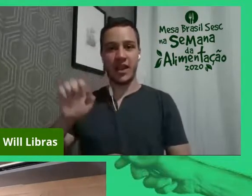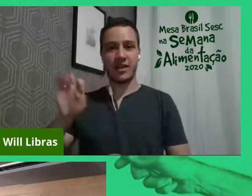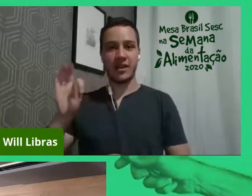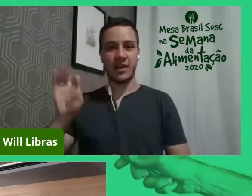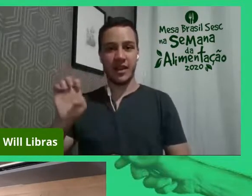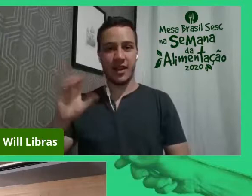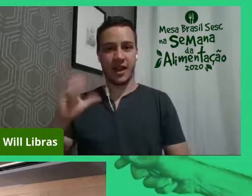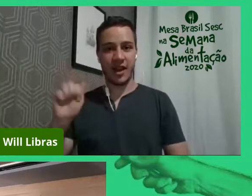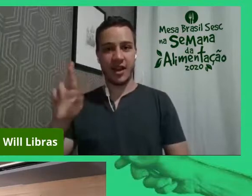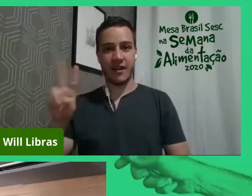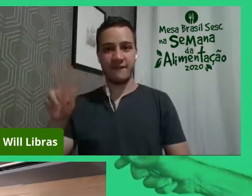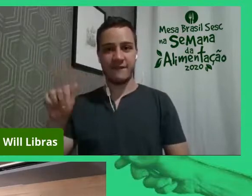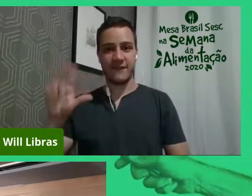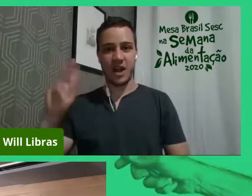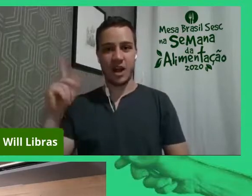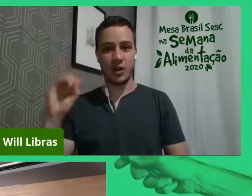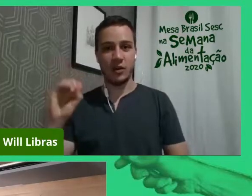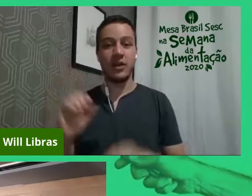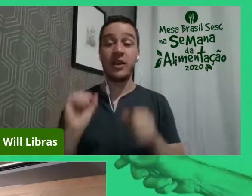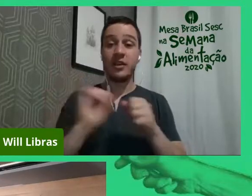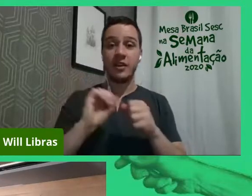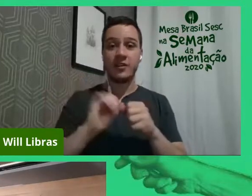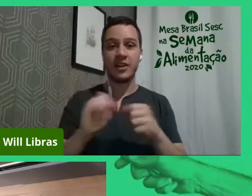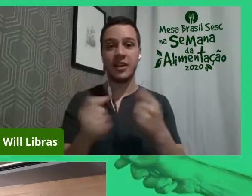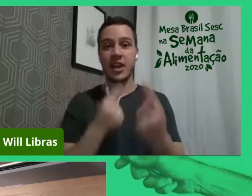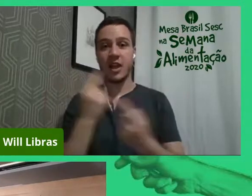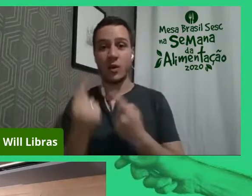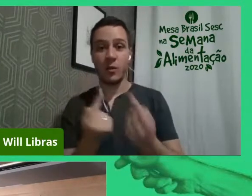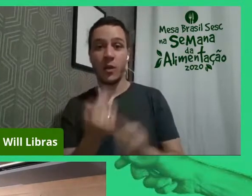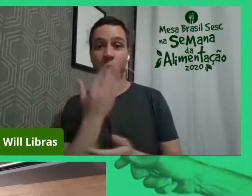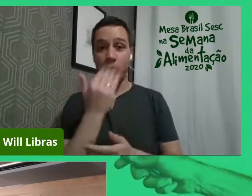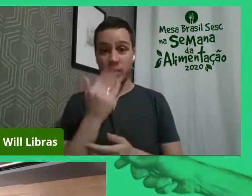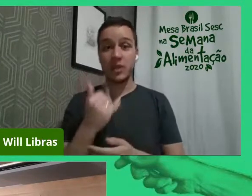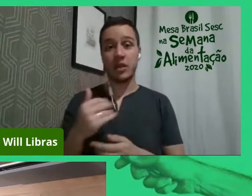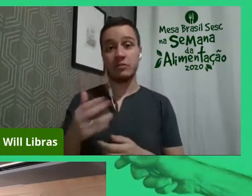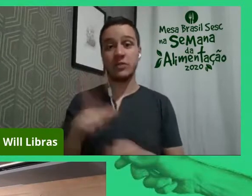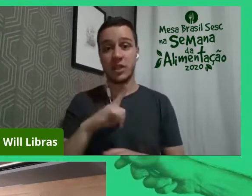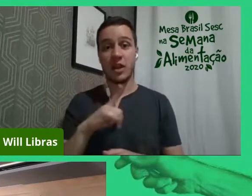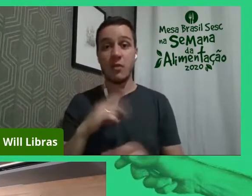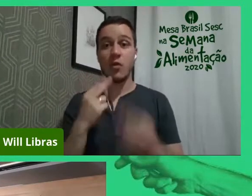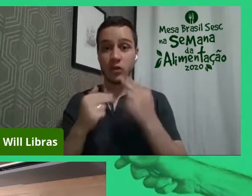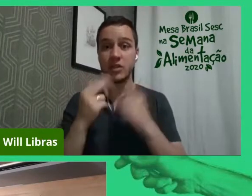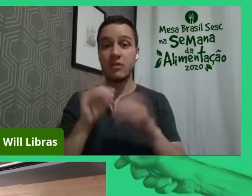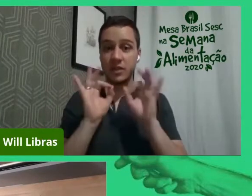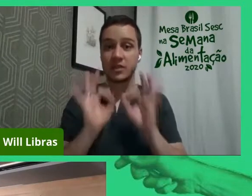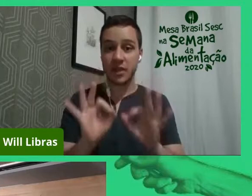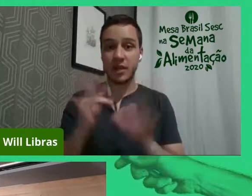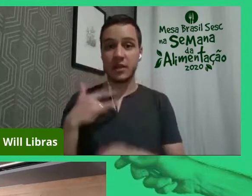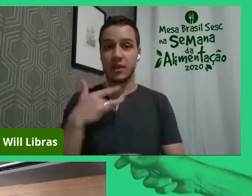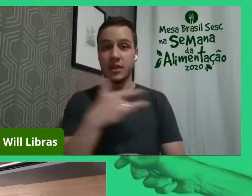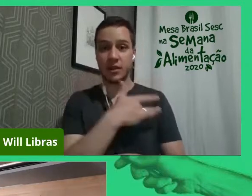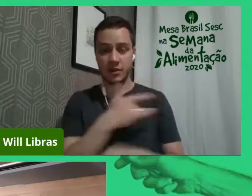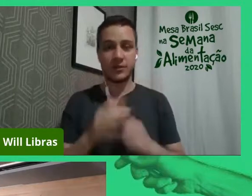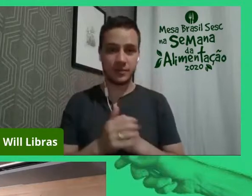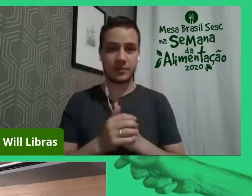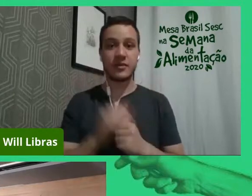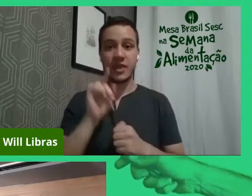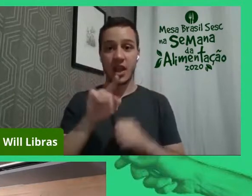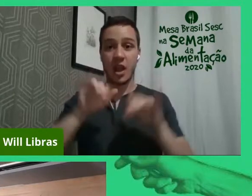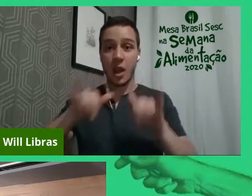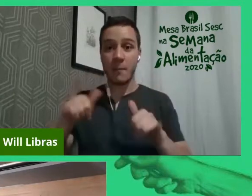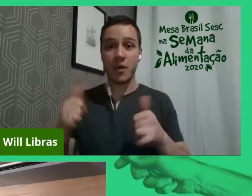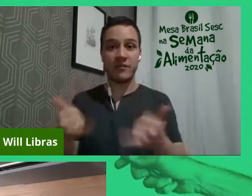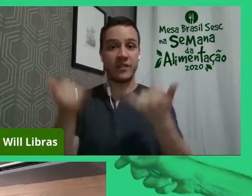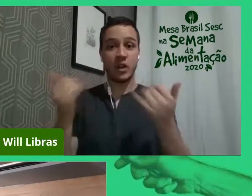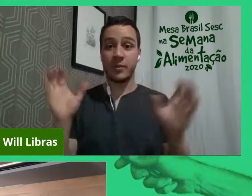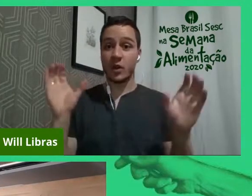uma receitinha de almôndega nutritiva. Essa almôndega nutritiva, ela é um aproveitamento integral